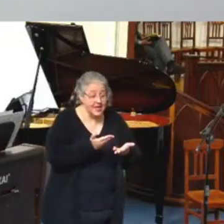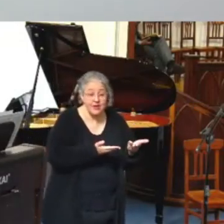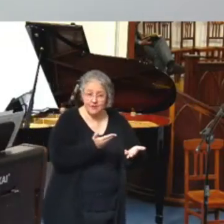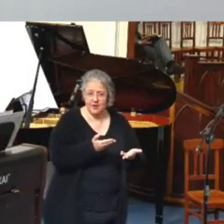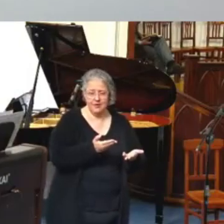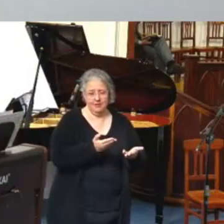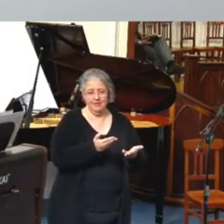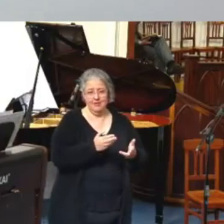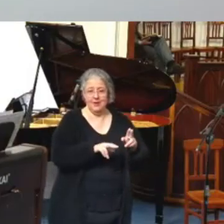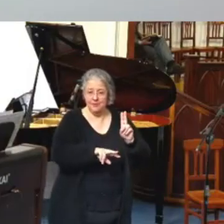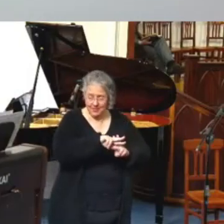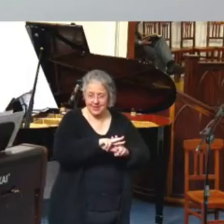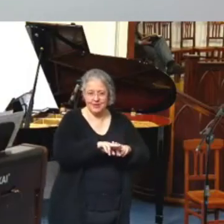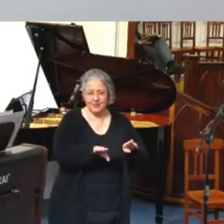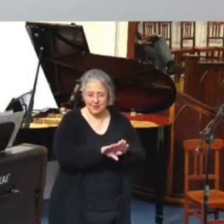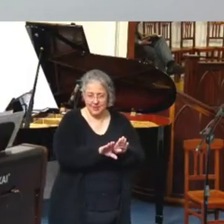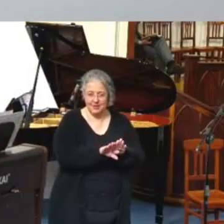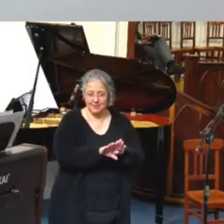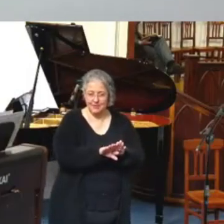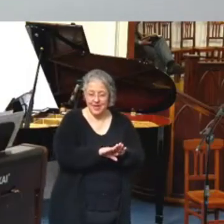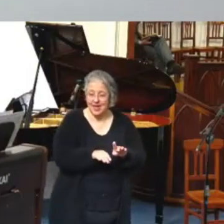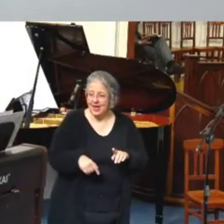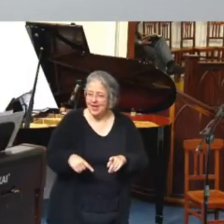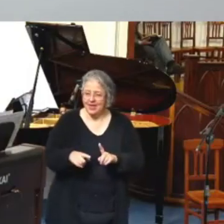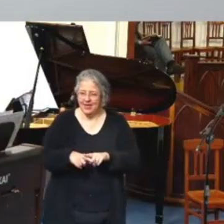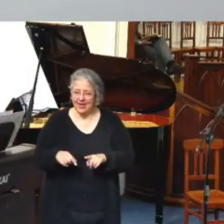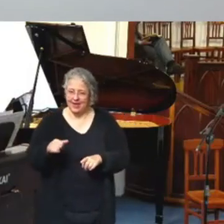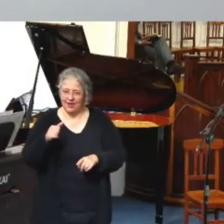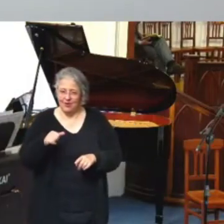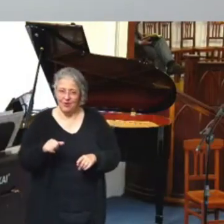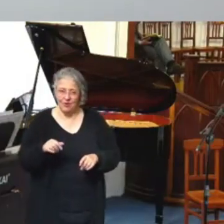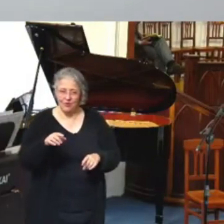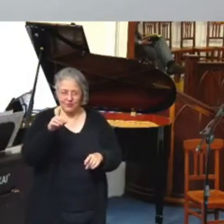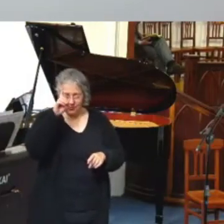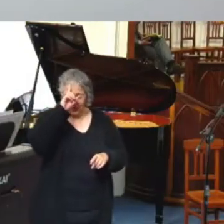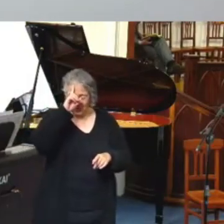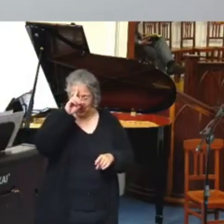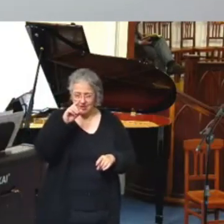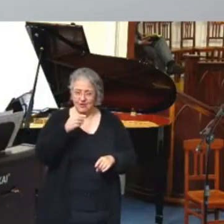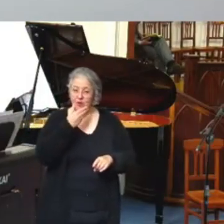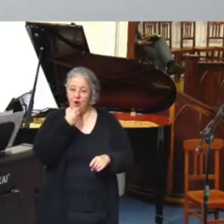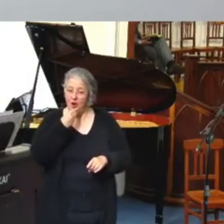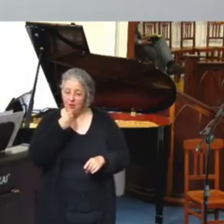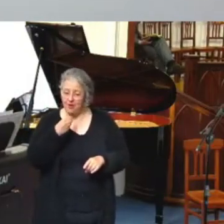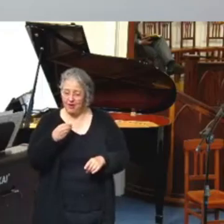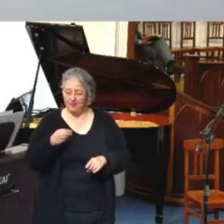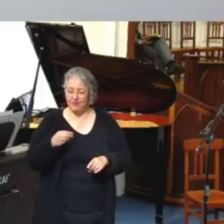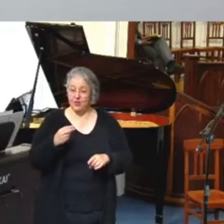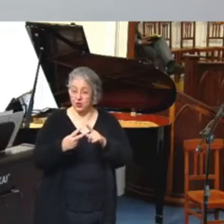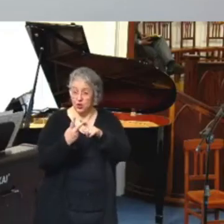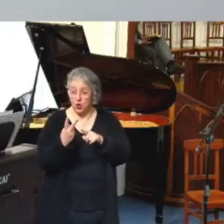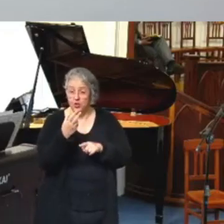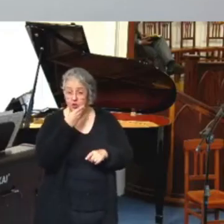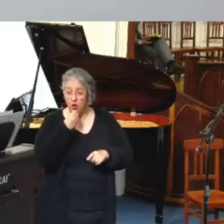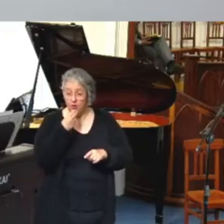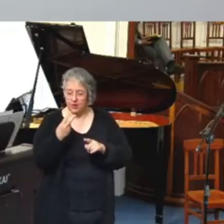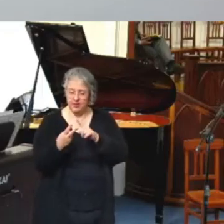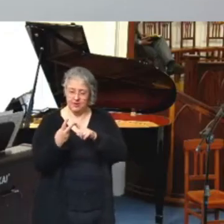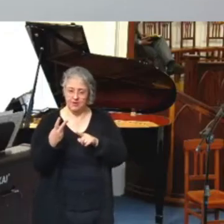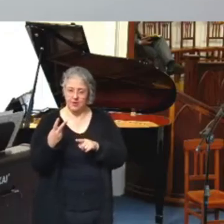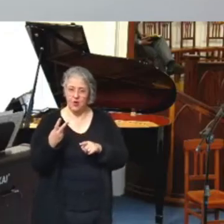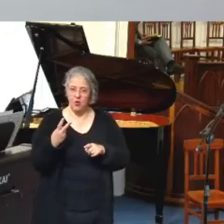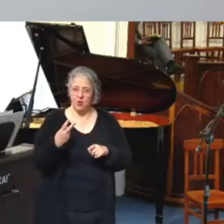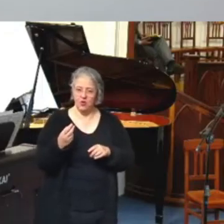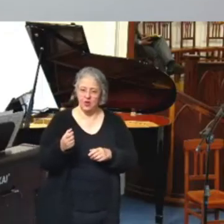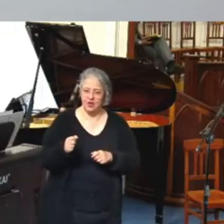sonho. José então revela o sonho. E José se tornou o segundo homem de Faraó.